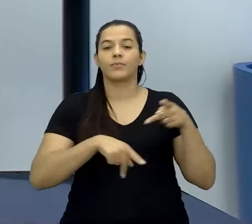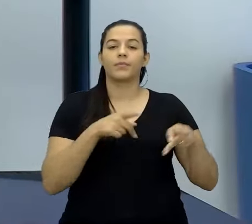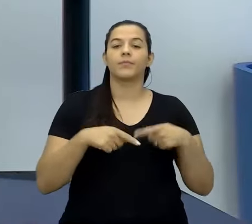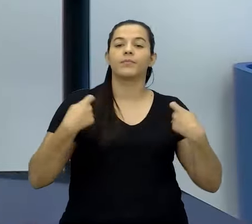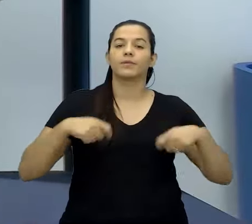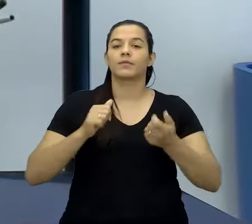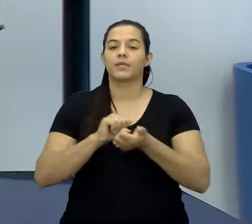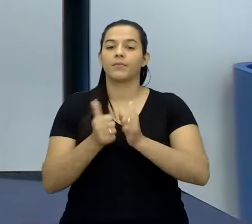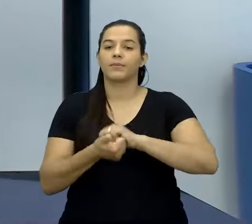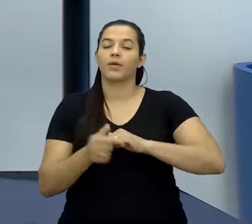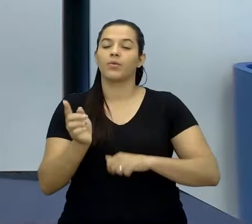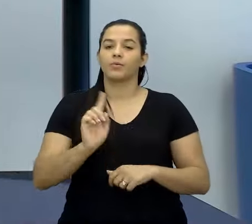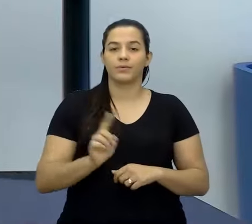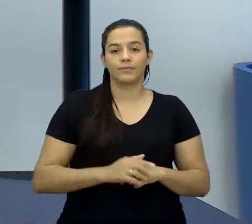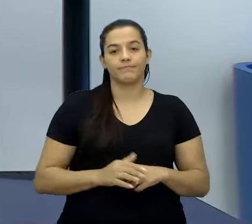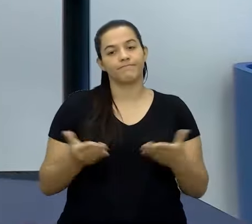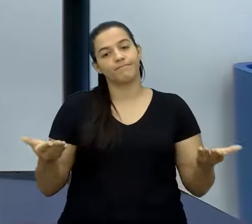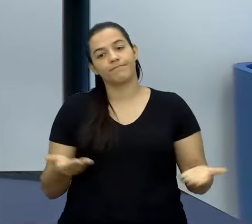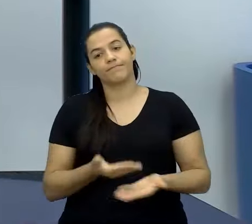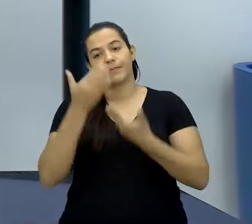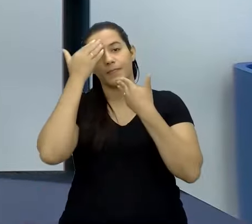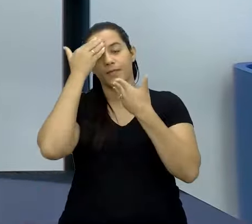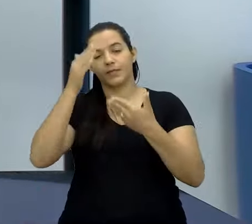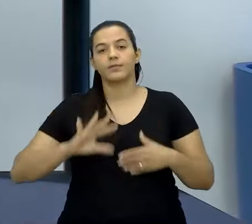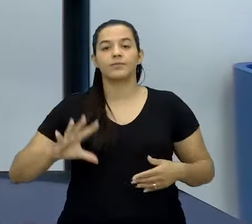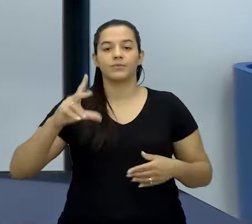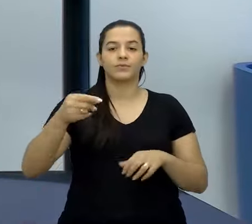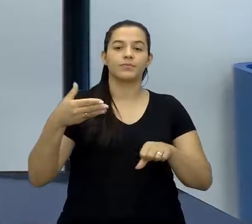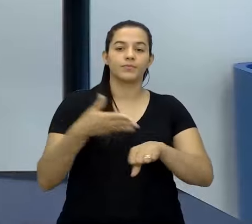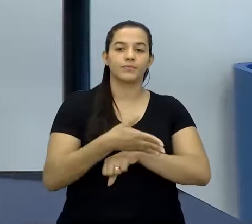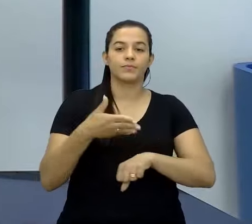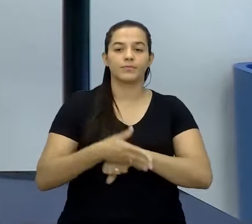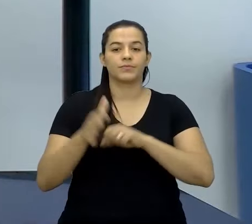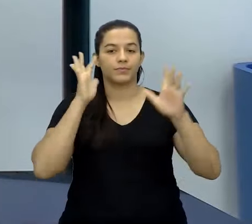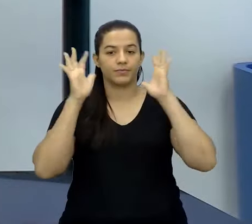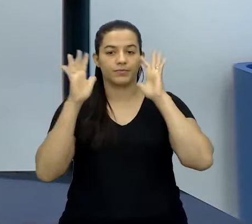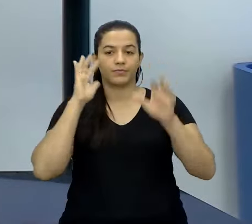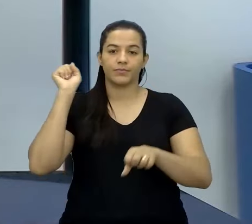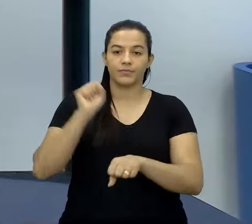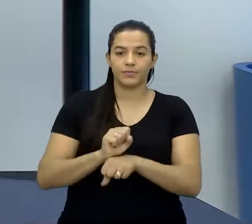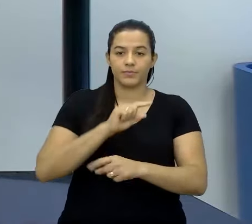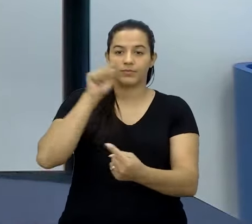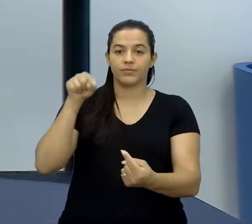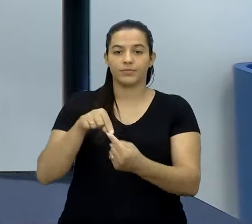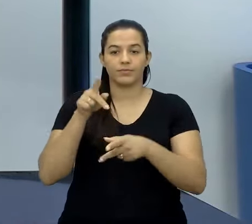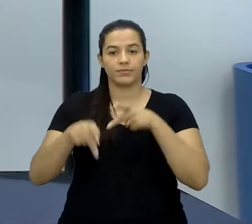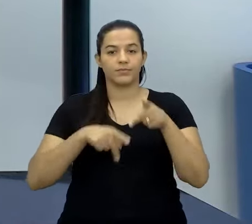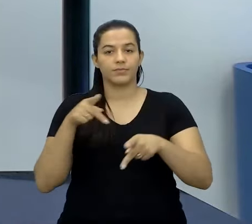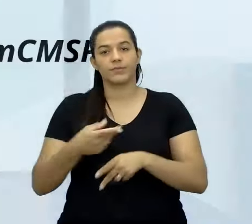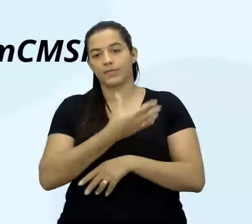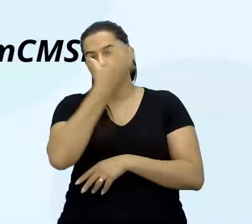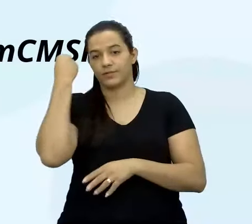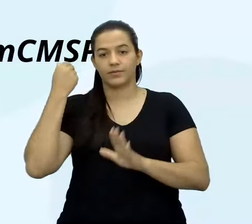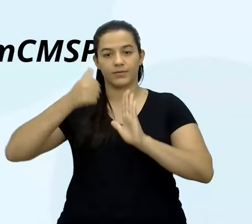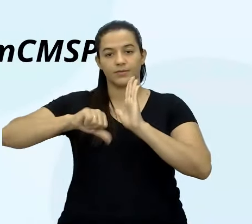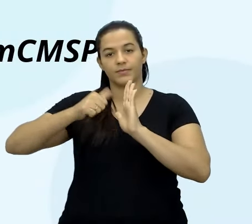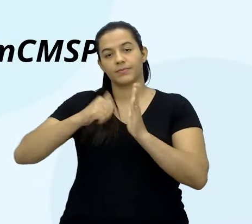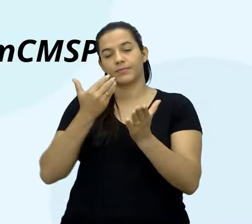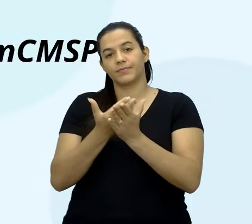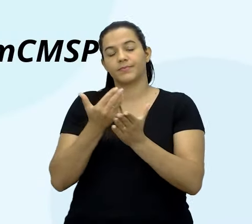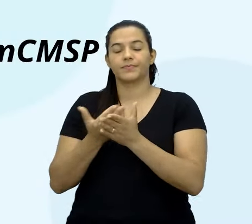adequar ou não? Se não, eu agradeço imensamente a participação de todos. Parem para refletir no seu público-alvo e, claro, não esqueçam de avaliar a minha